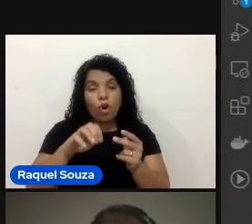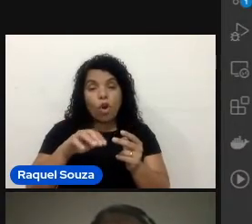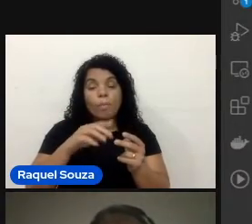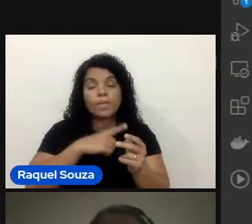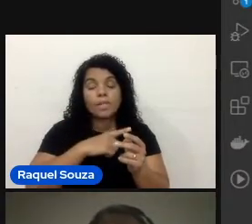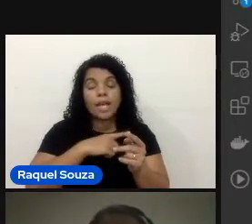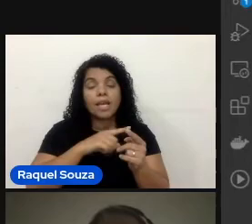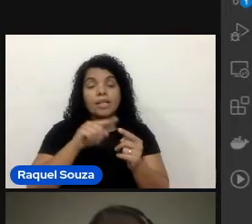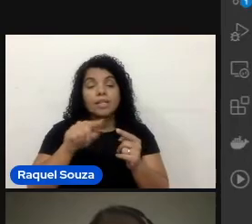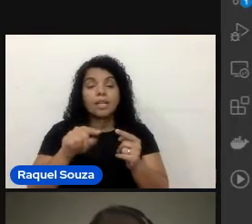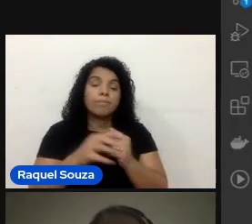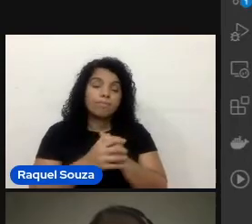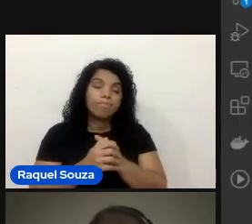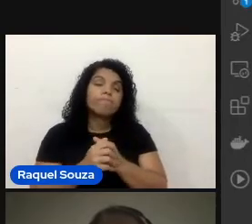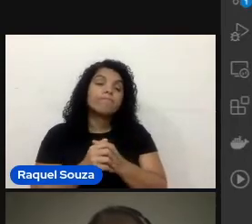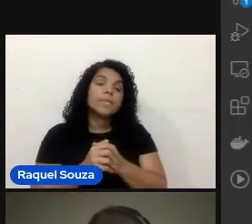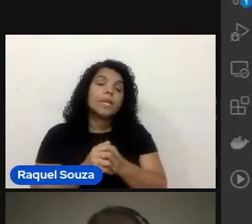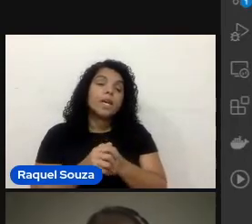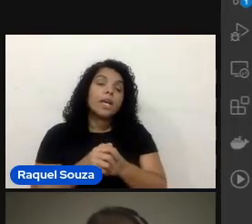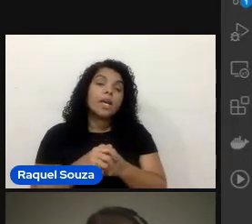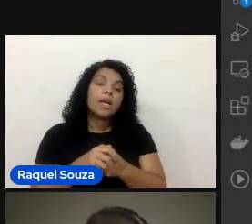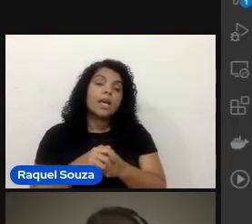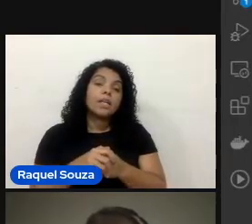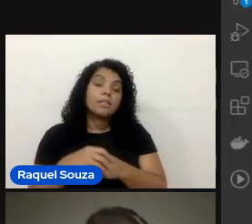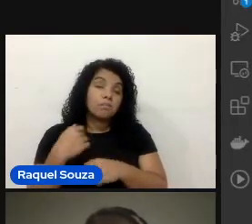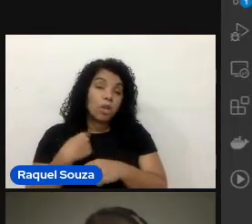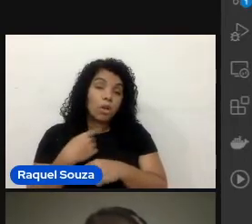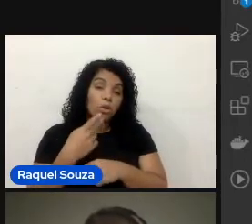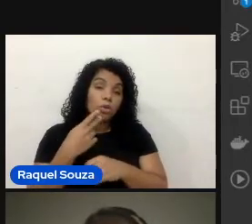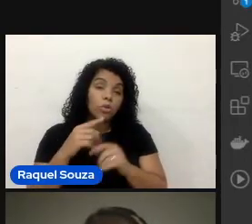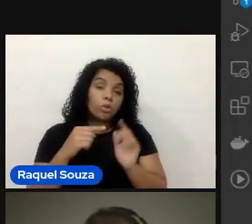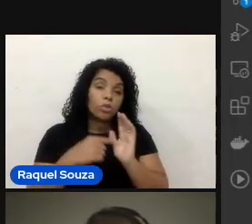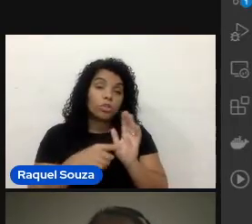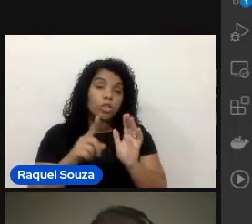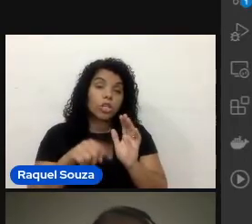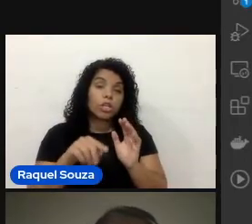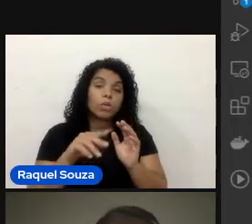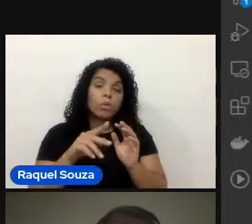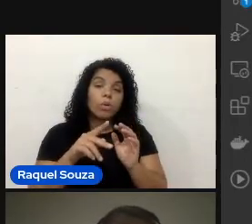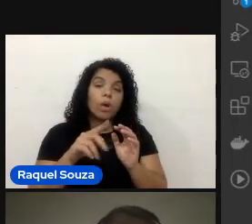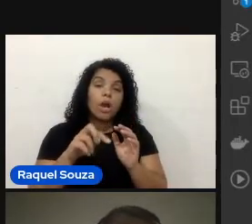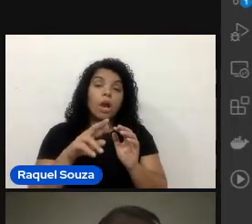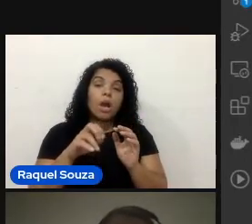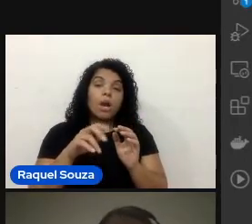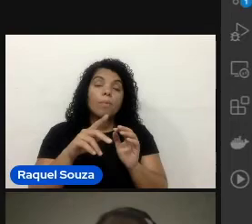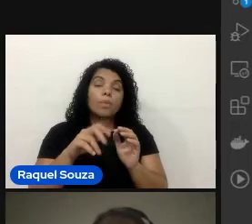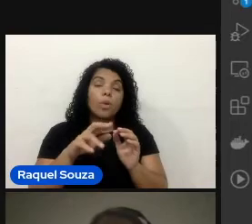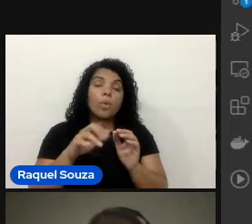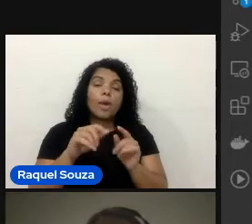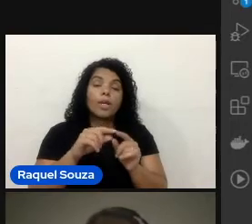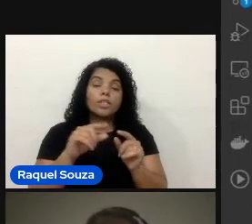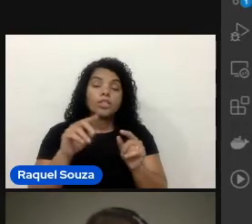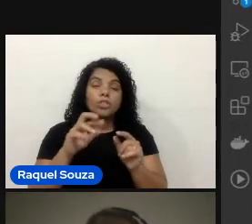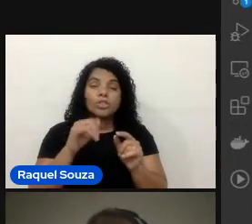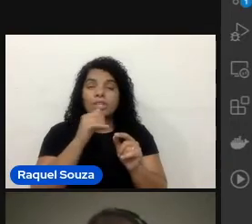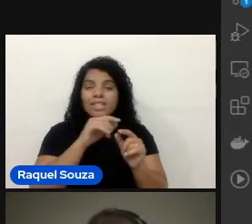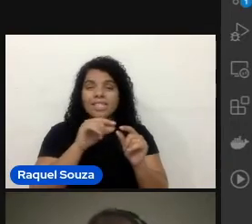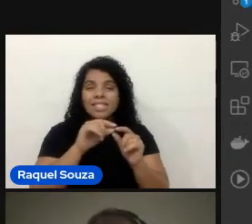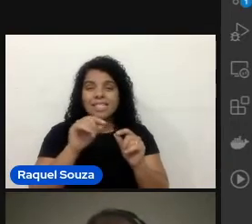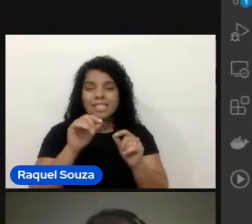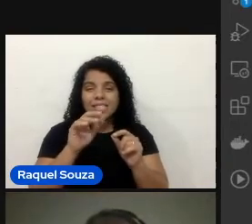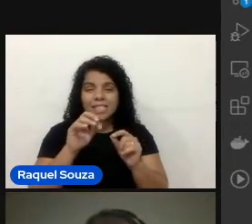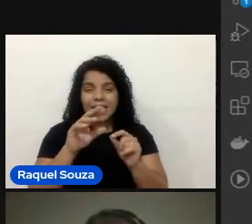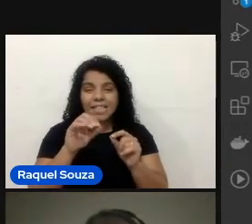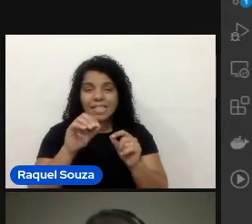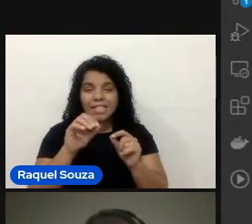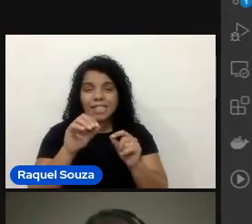caso form, e eu digo RAP Playwright screenshot, passando a instância de page, que é a instância principal de tudo,